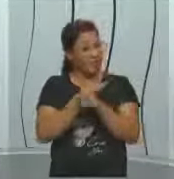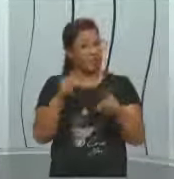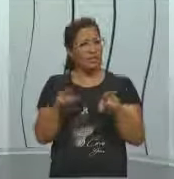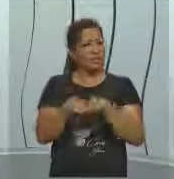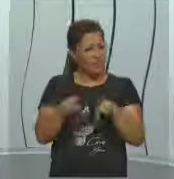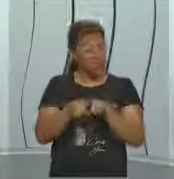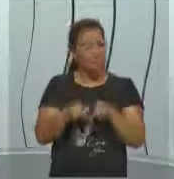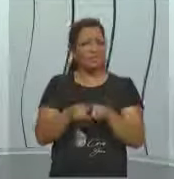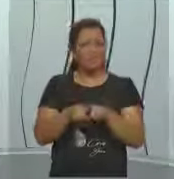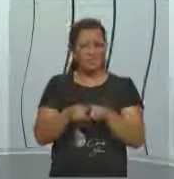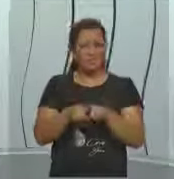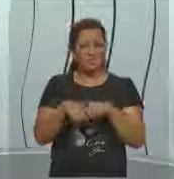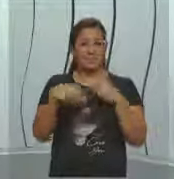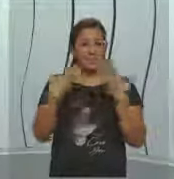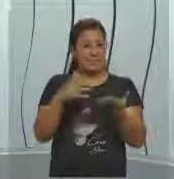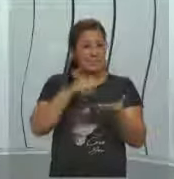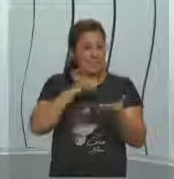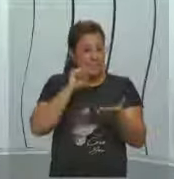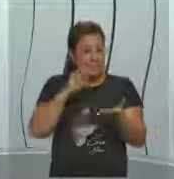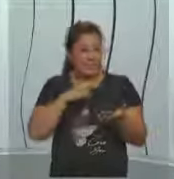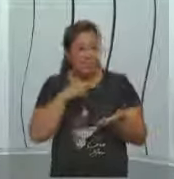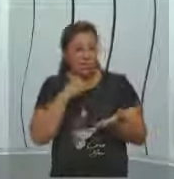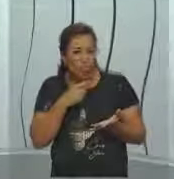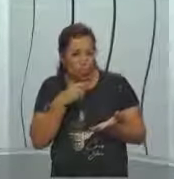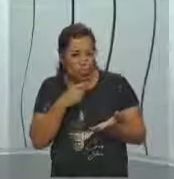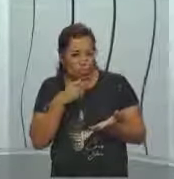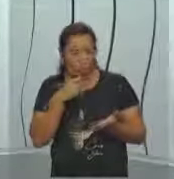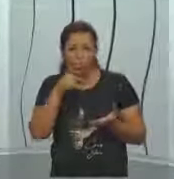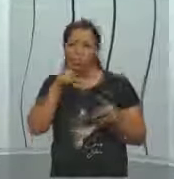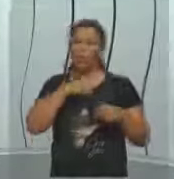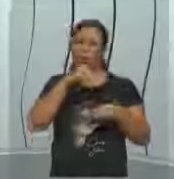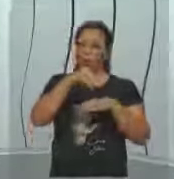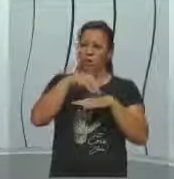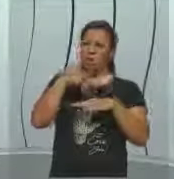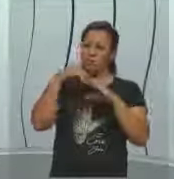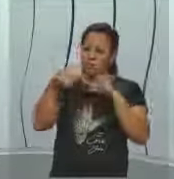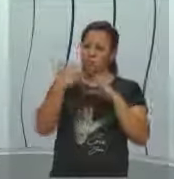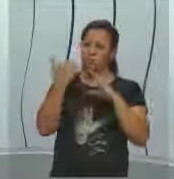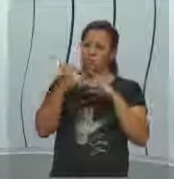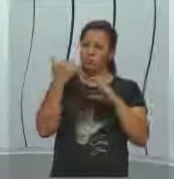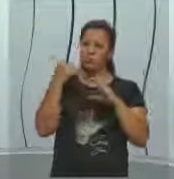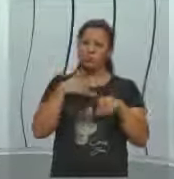esse conteúdo. E caso tenham dúvidas, mandem as dúvidas para a gente poder tirar aqui